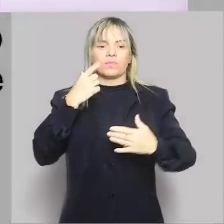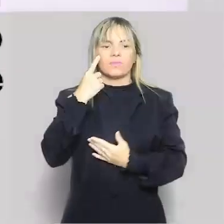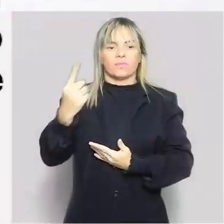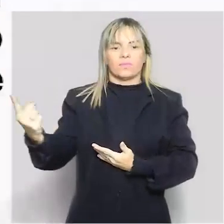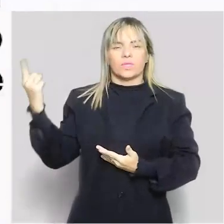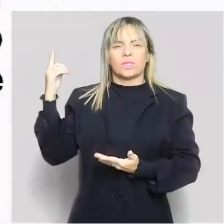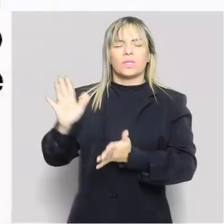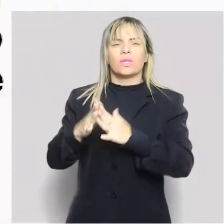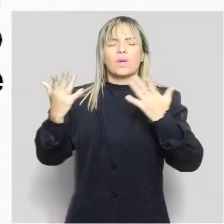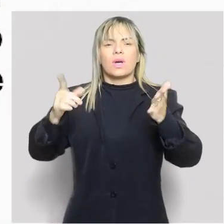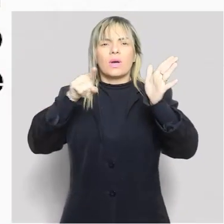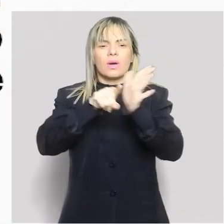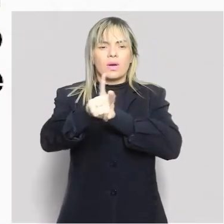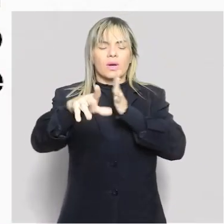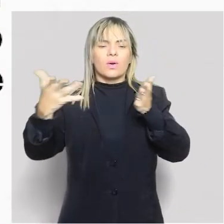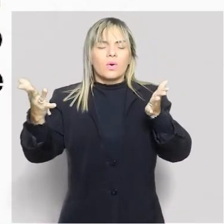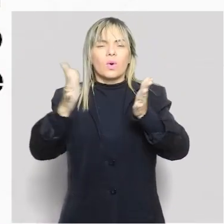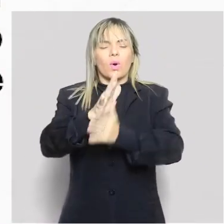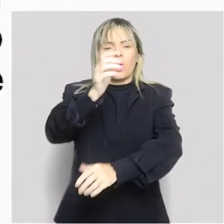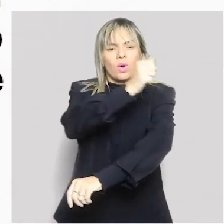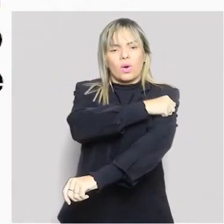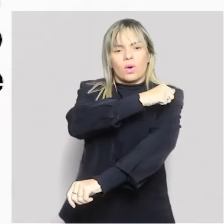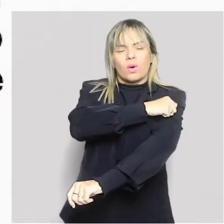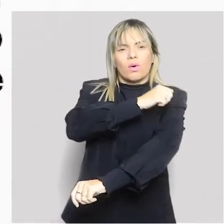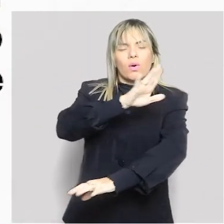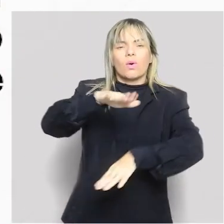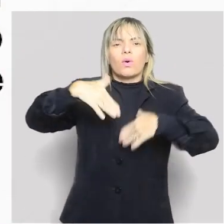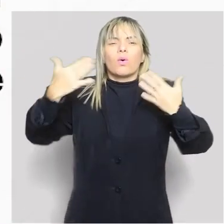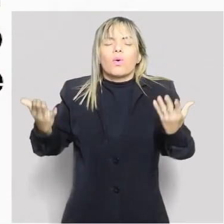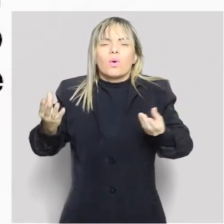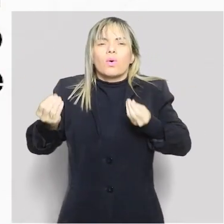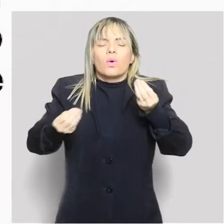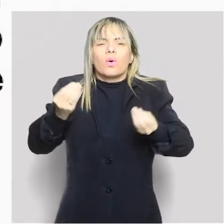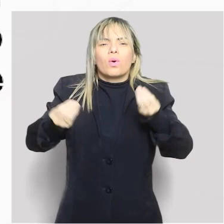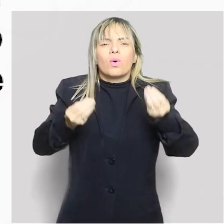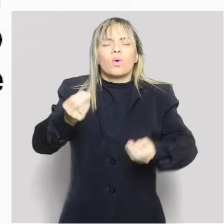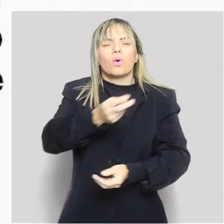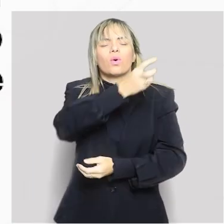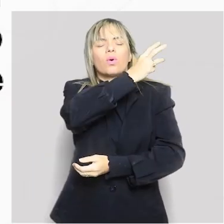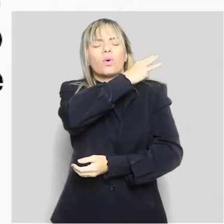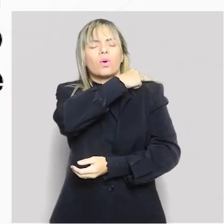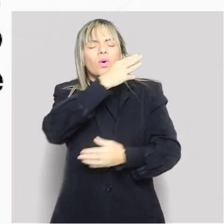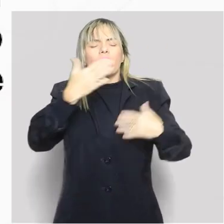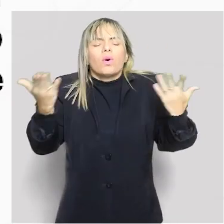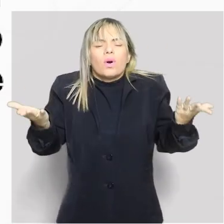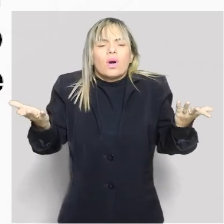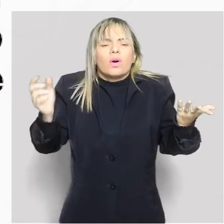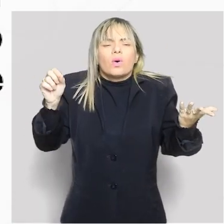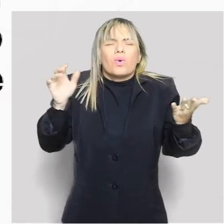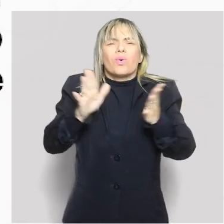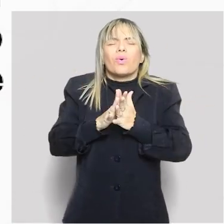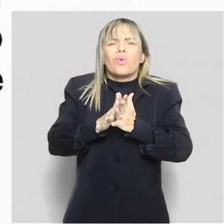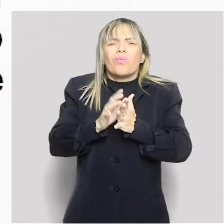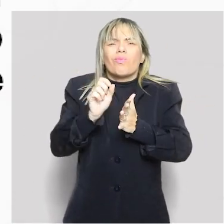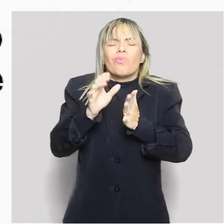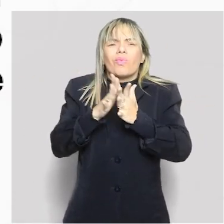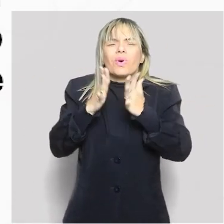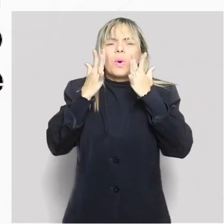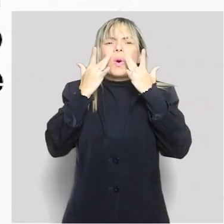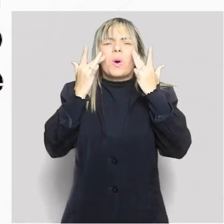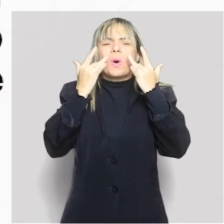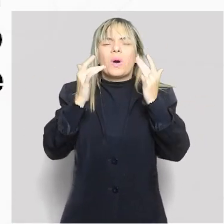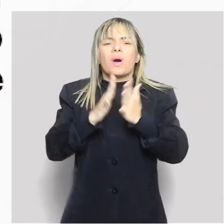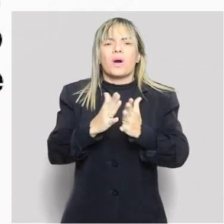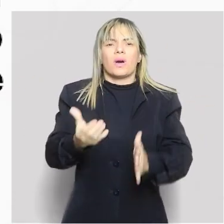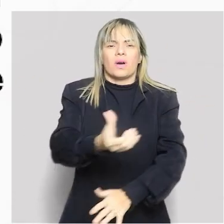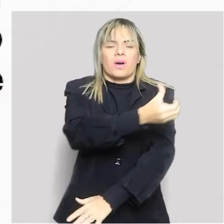artísticas, eu sempre pergunto para os meus alunos e digo com os alunos do ensino médio, quando eu pergunto, gente, o que é arte? Se forem os meninos do